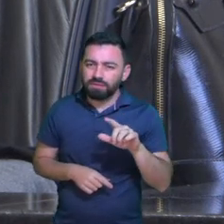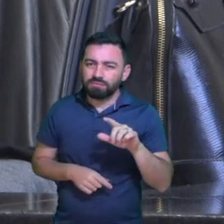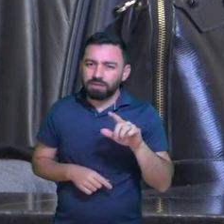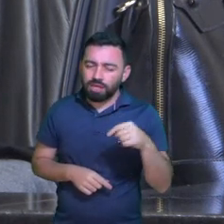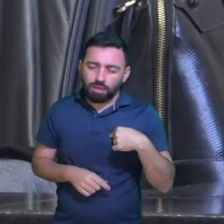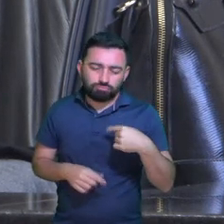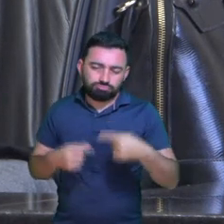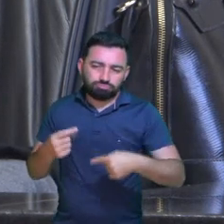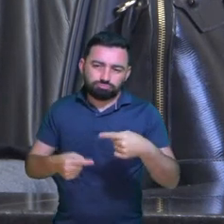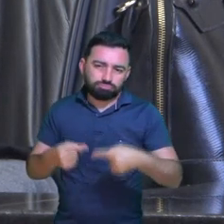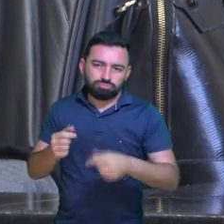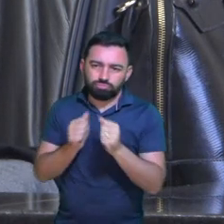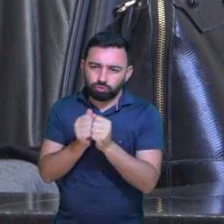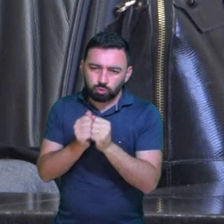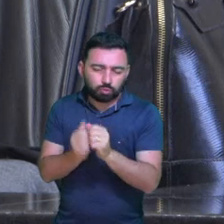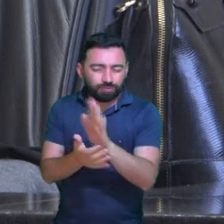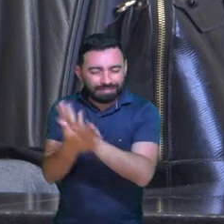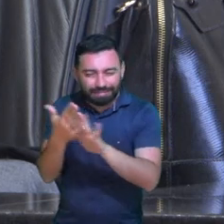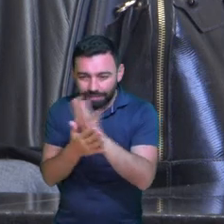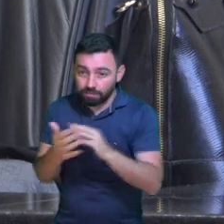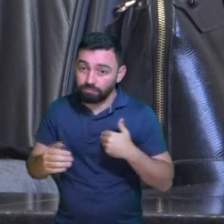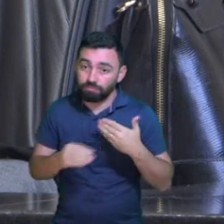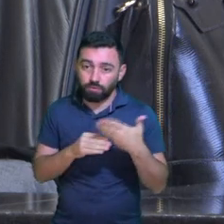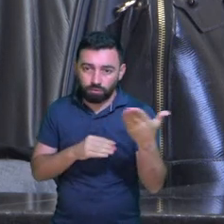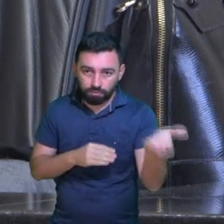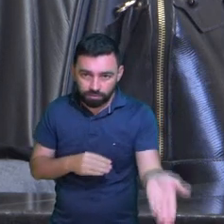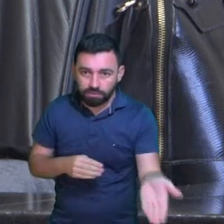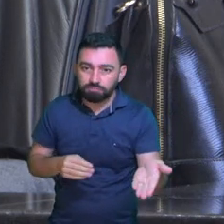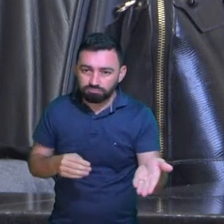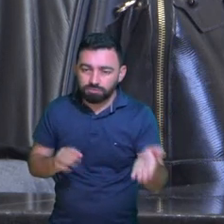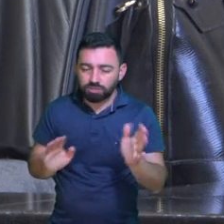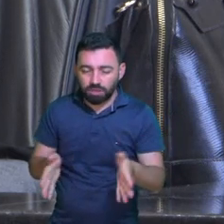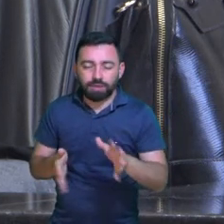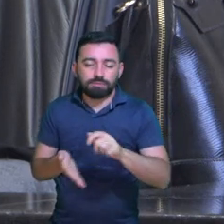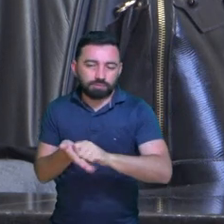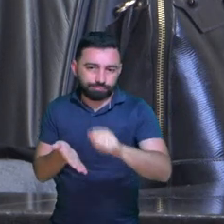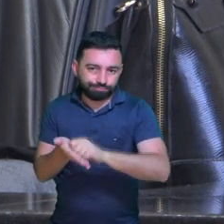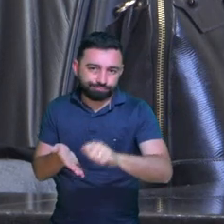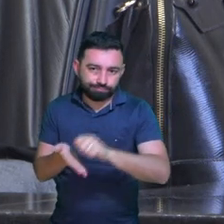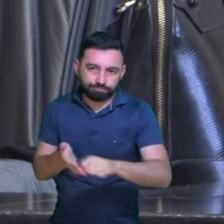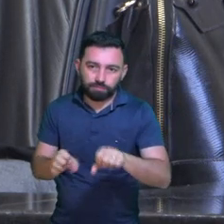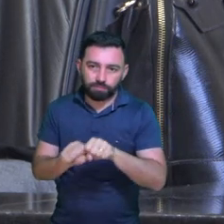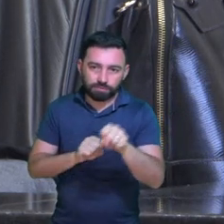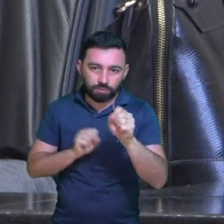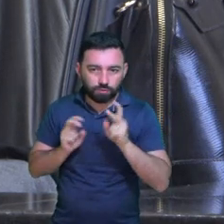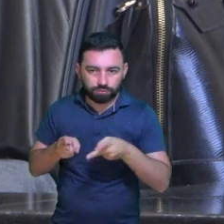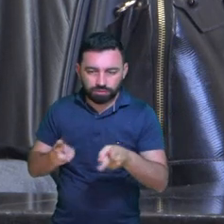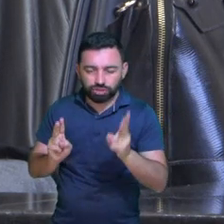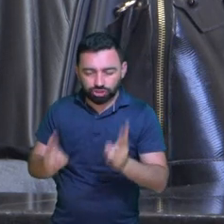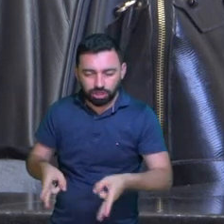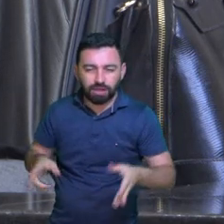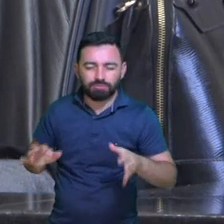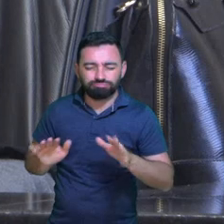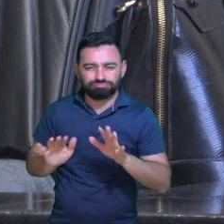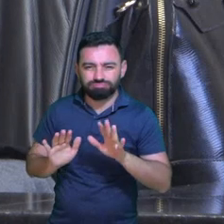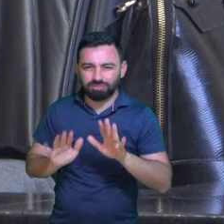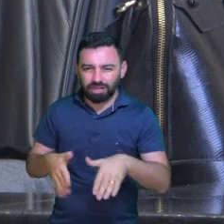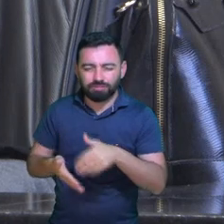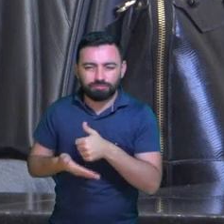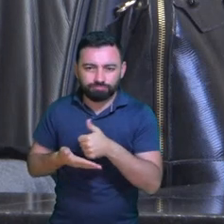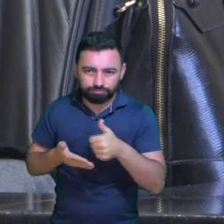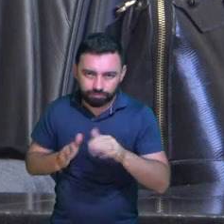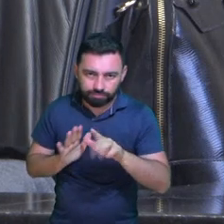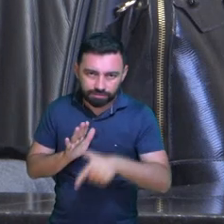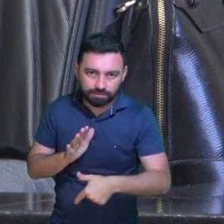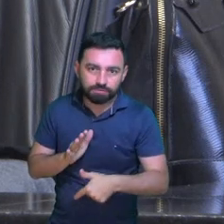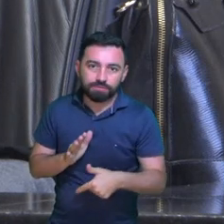vou participar dela de Fora que nós estamos escrevendo a formação continuada eu deixei já ela bem adiantada a formação continuada e a